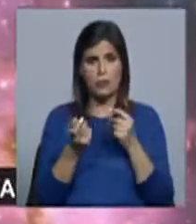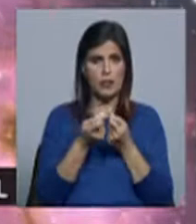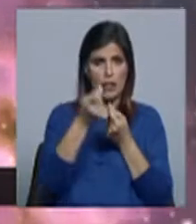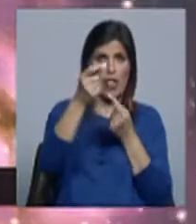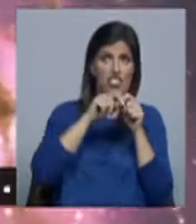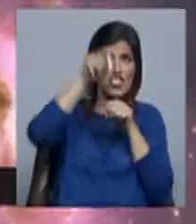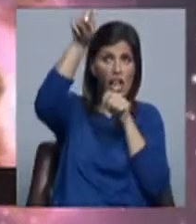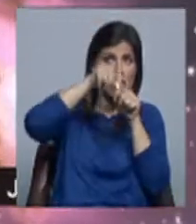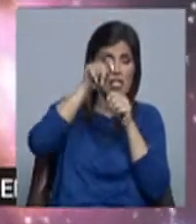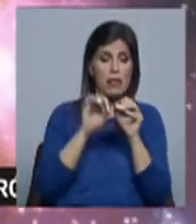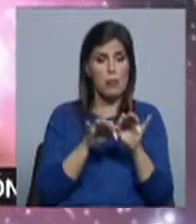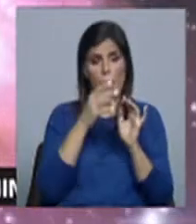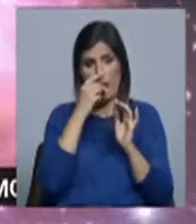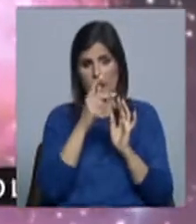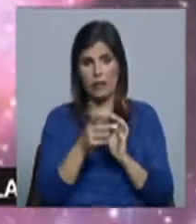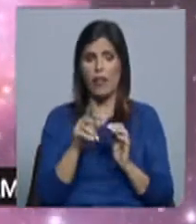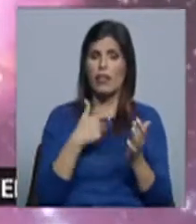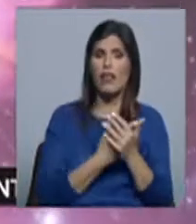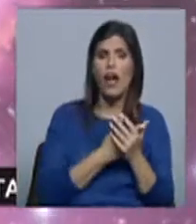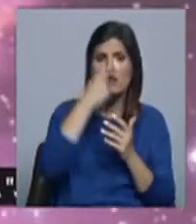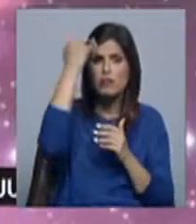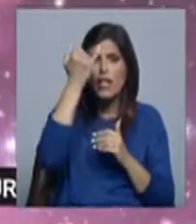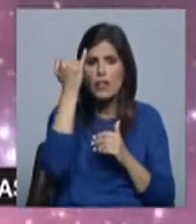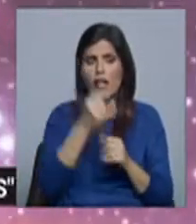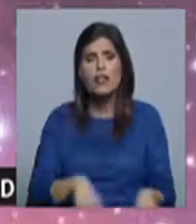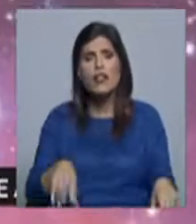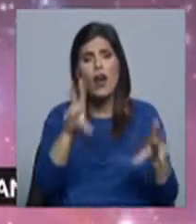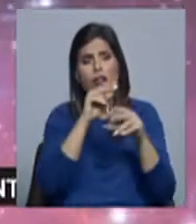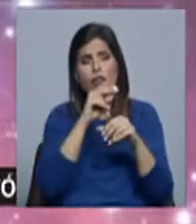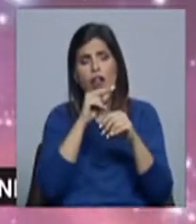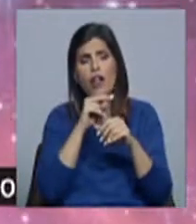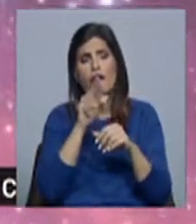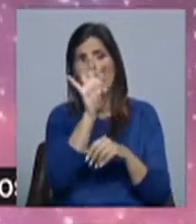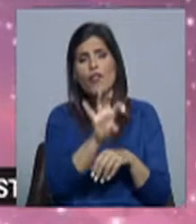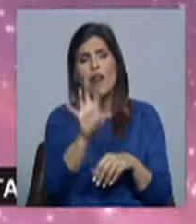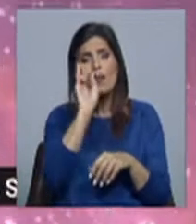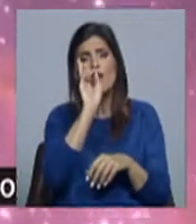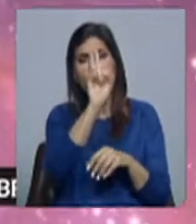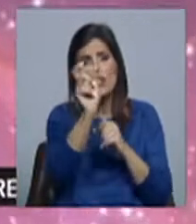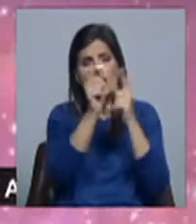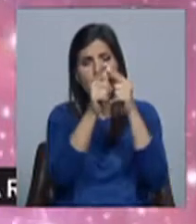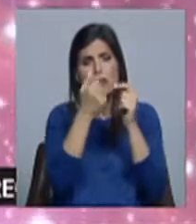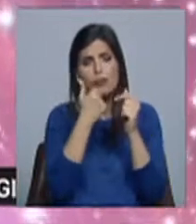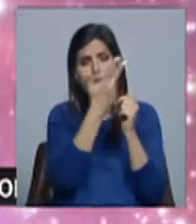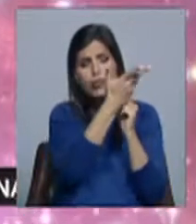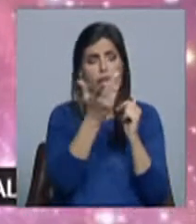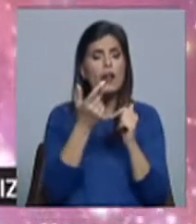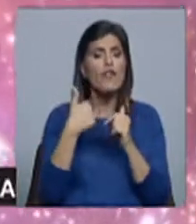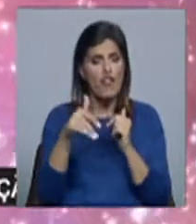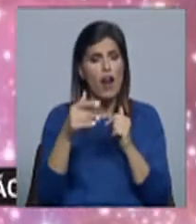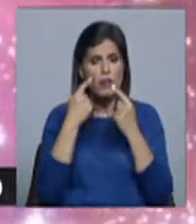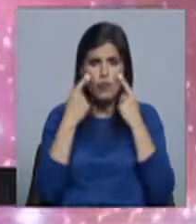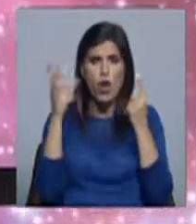nova era para a astronomia observacional, para a astronomia dos enxames, que, esperemos nós, nos vai revelar mais enxames abertos nas